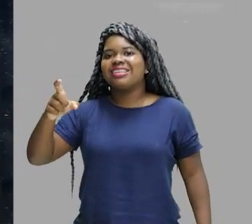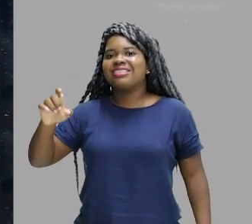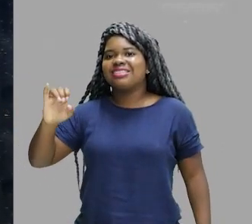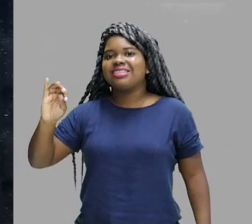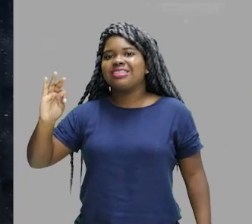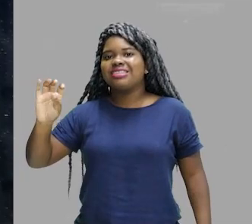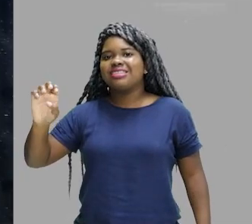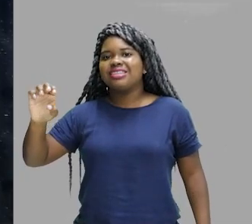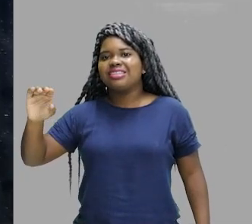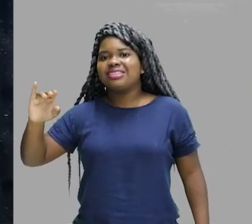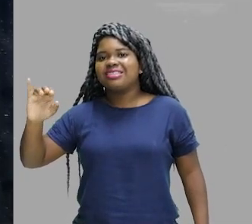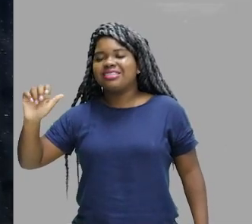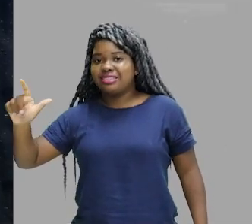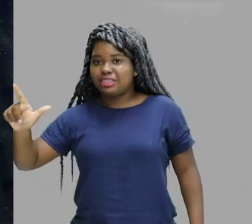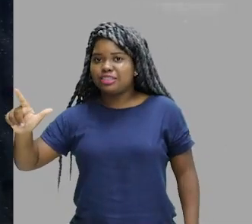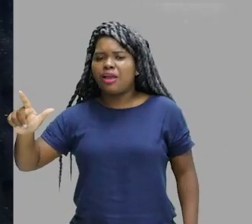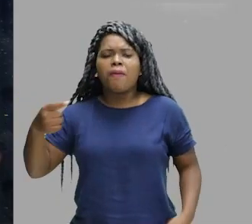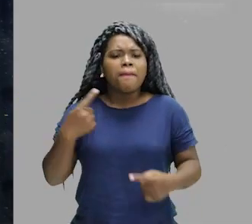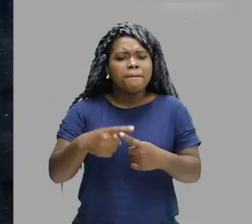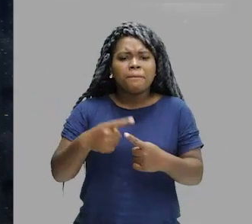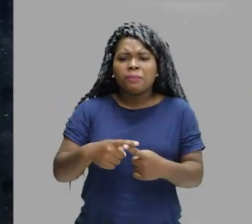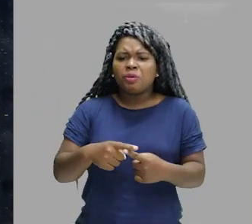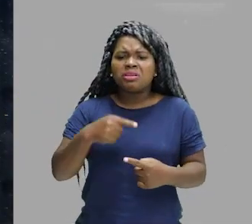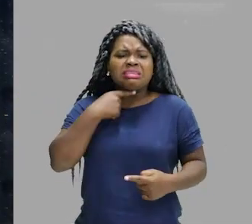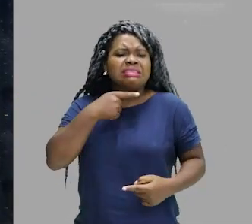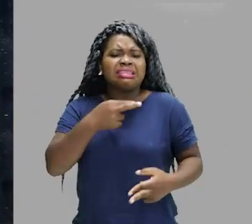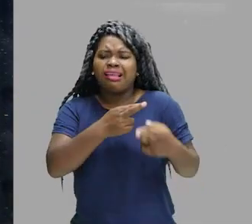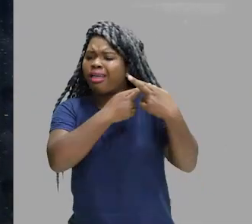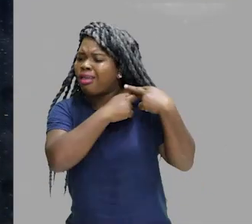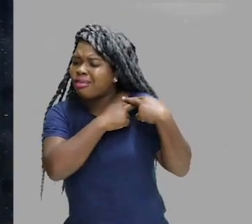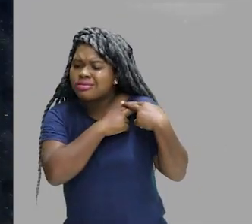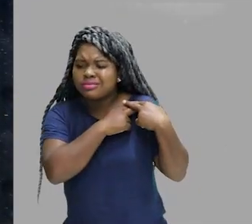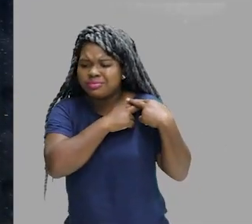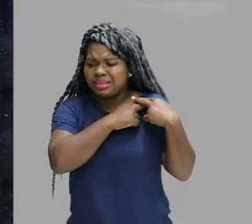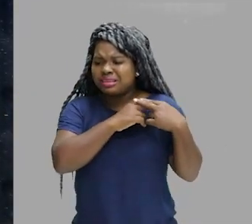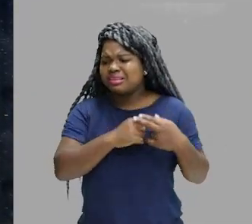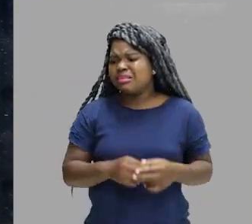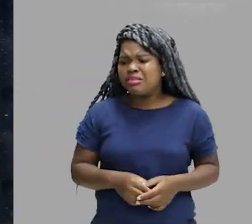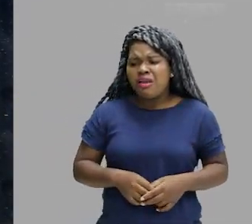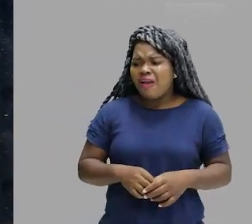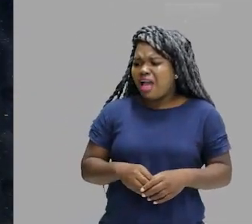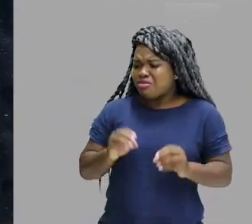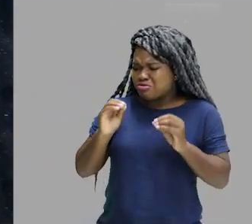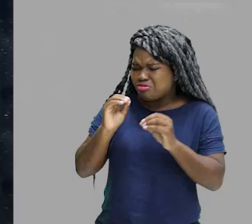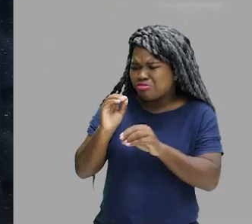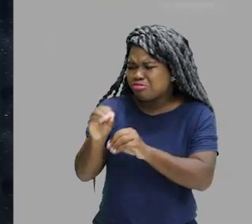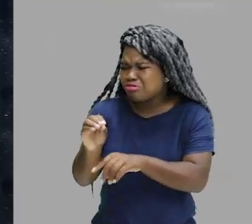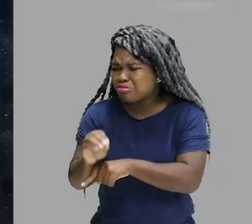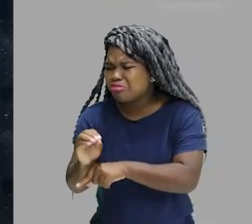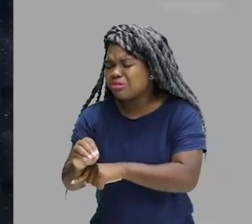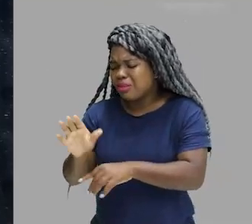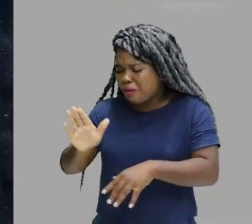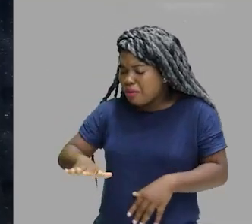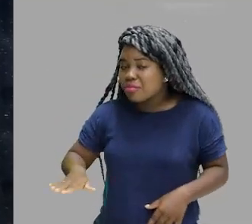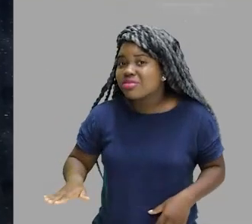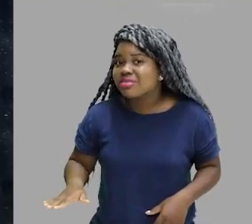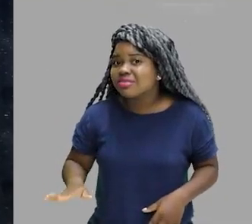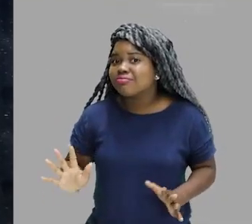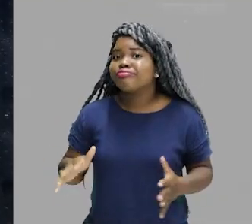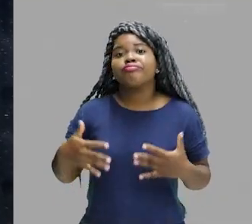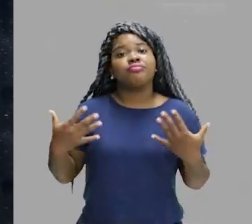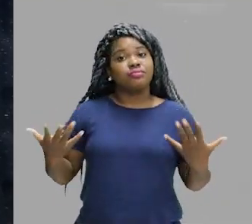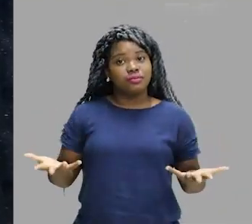Né? Por que, que ninguém respeita você e acha que você é criança? Por que, que você é adulto no momento? Pronto. Isso aqui está nas